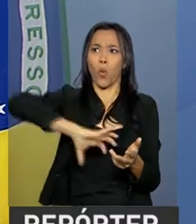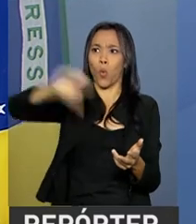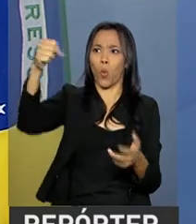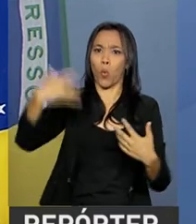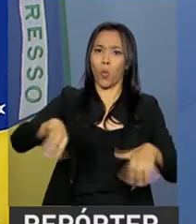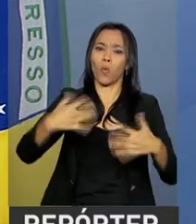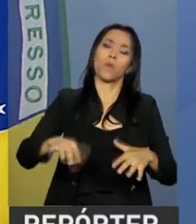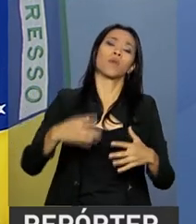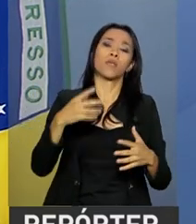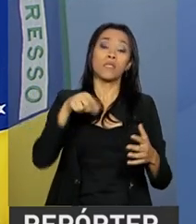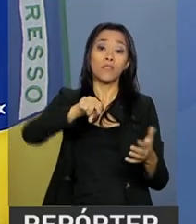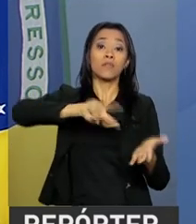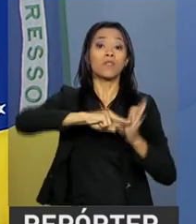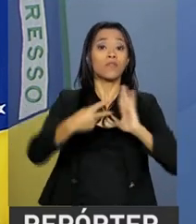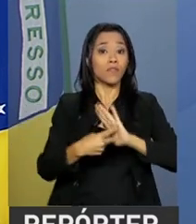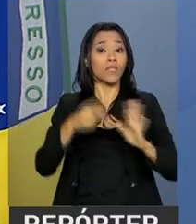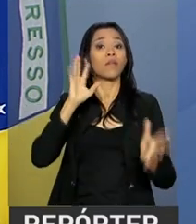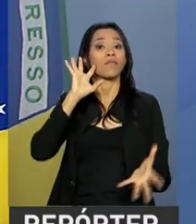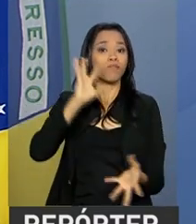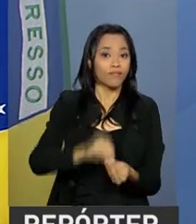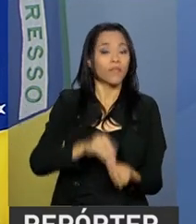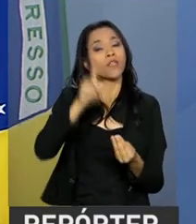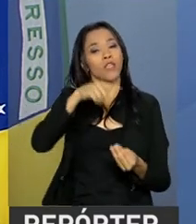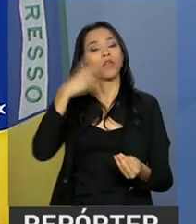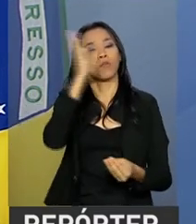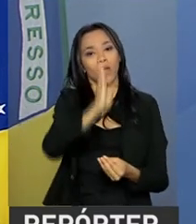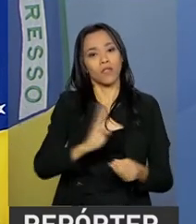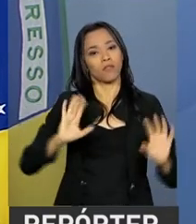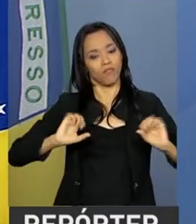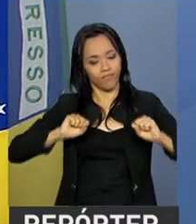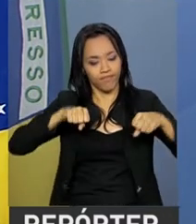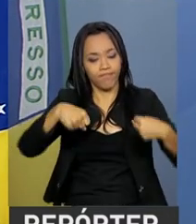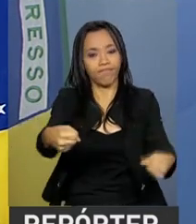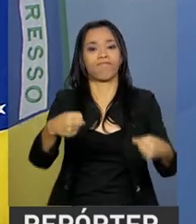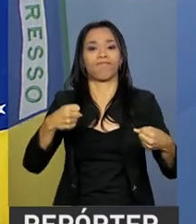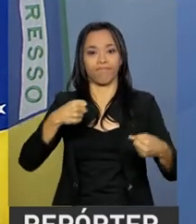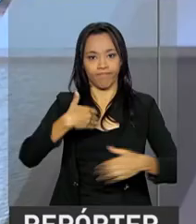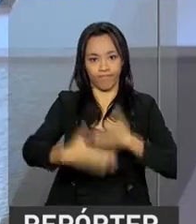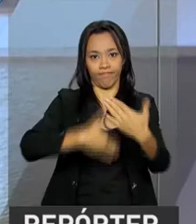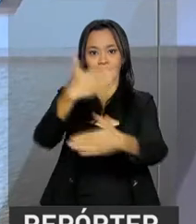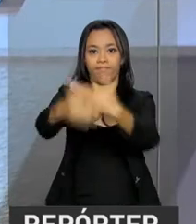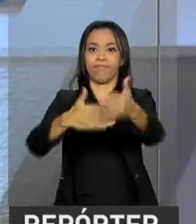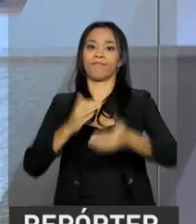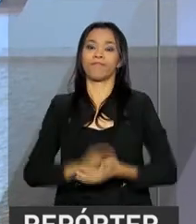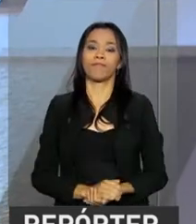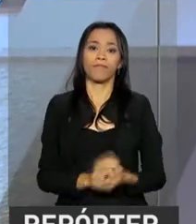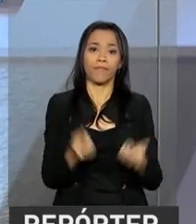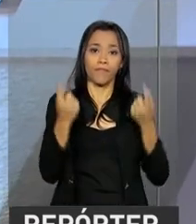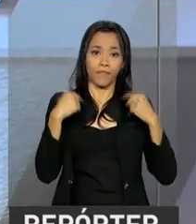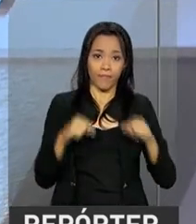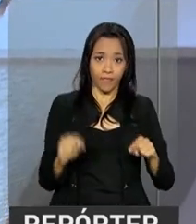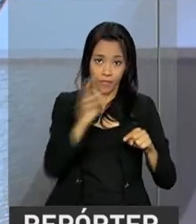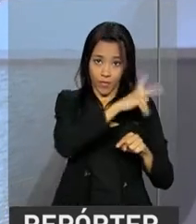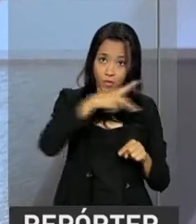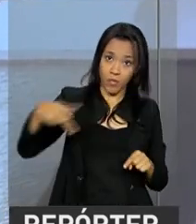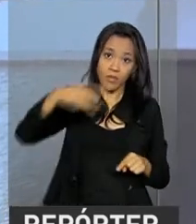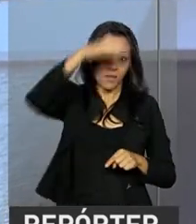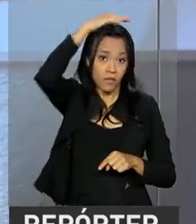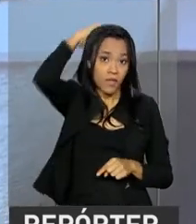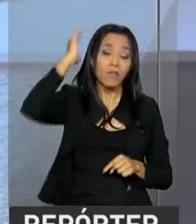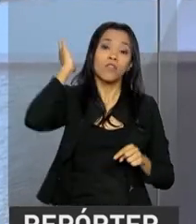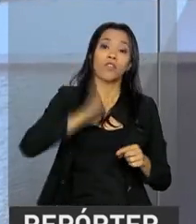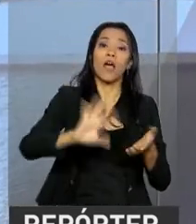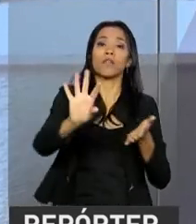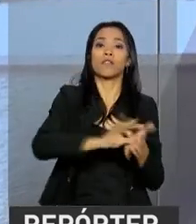avançou em sua travessia para sair da maior crise econômica de nossa história o presidente michel temer assinou um conjunto